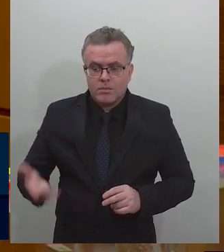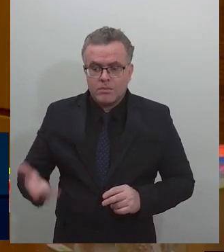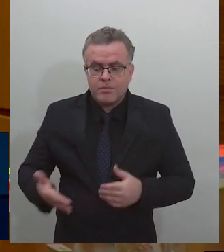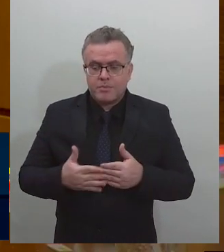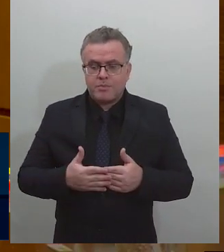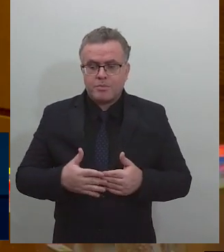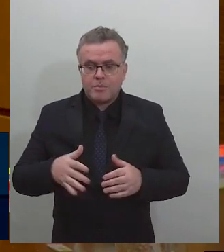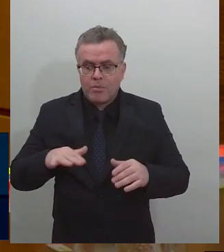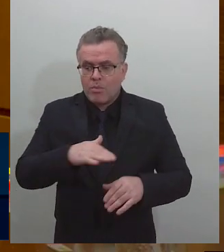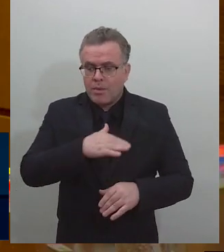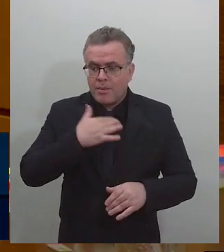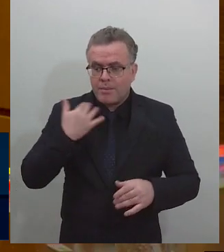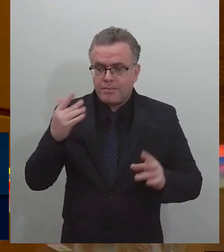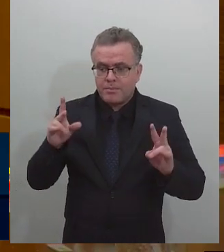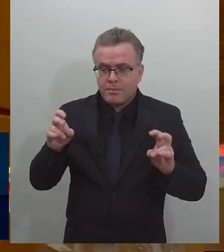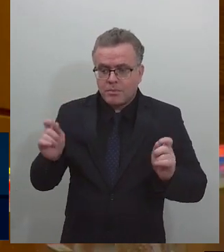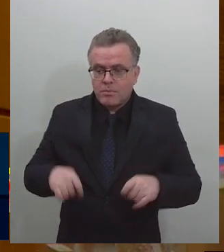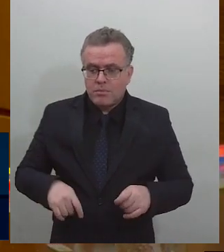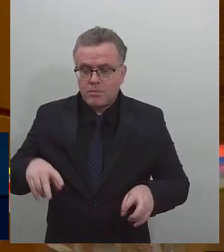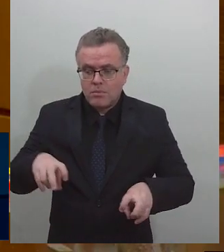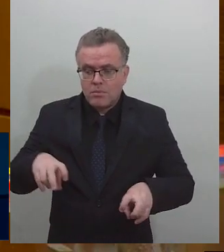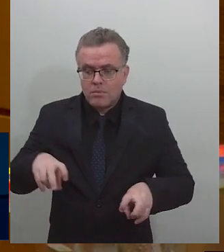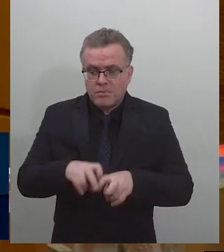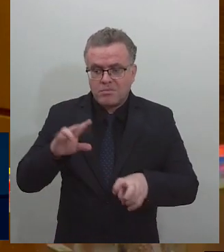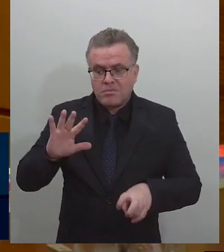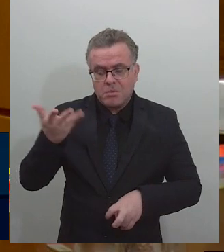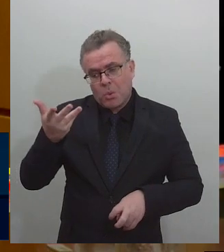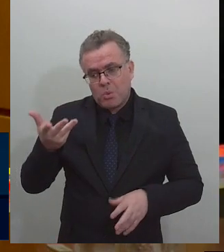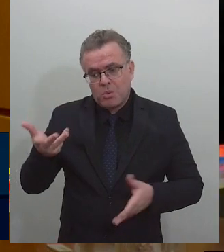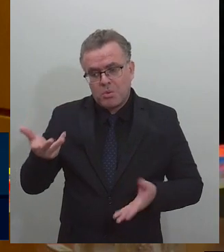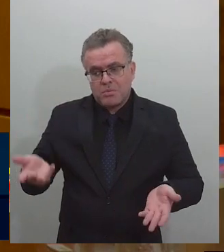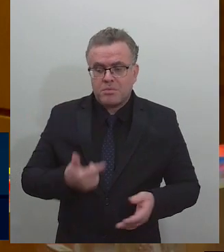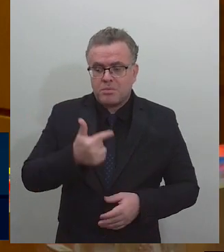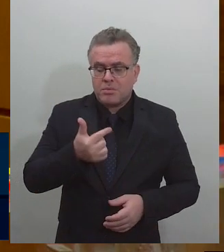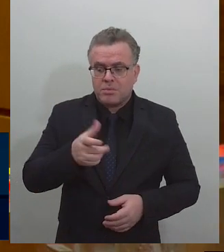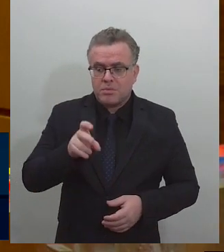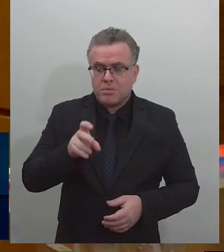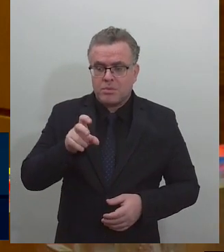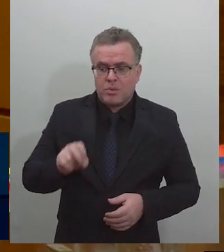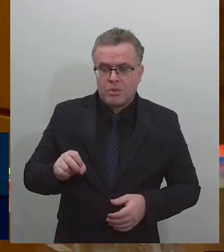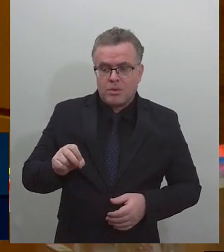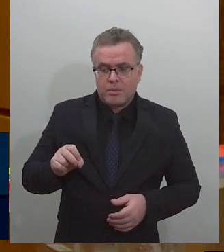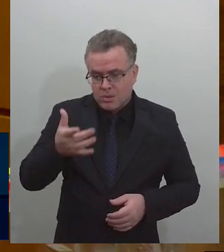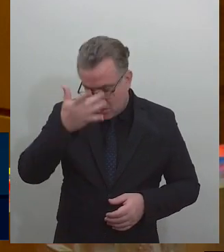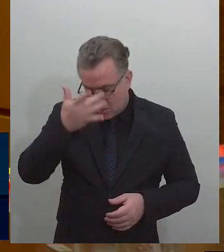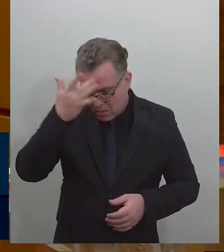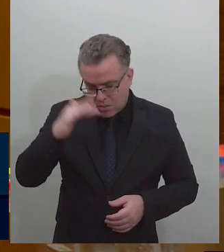trânsito, 250 pessoas perderam a vida.